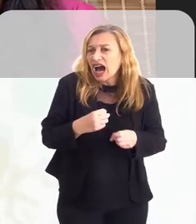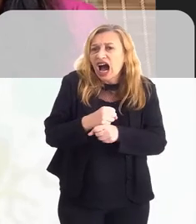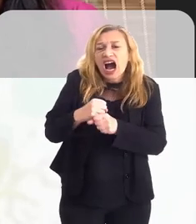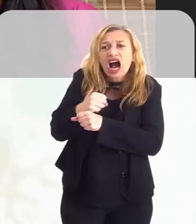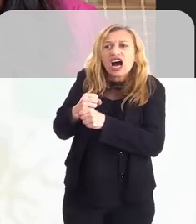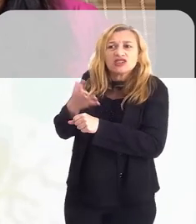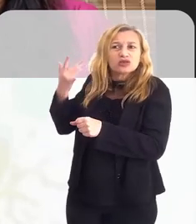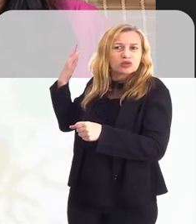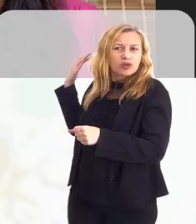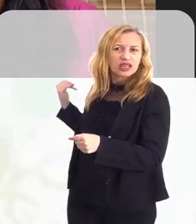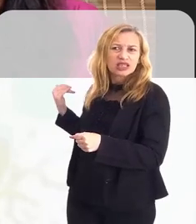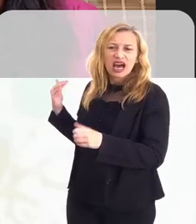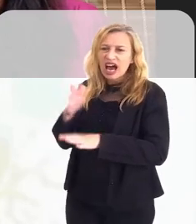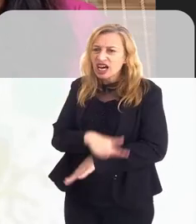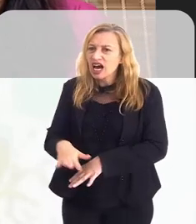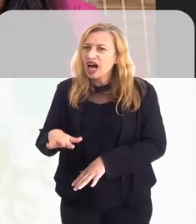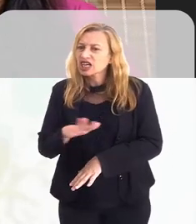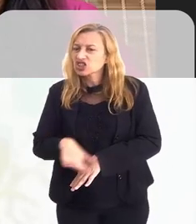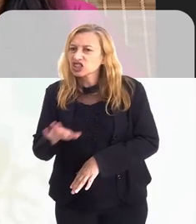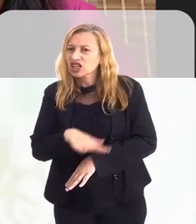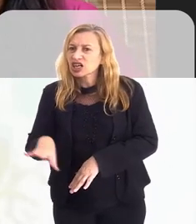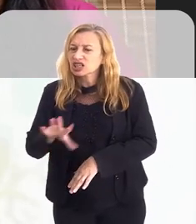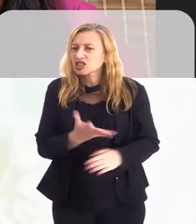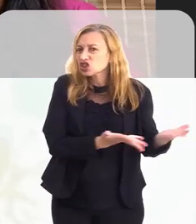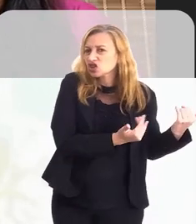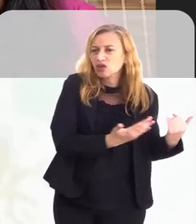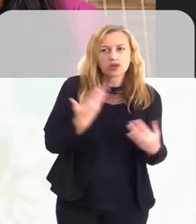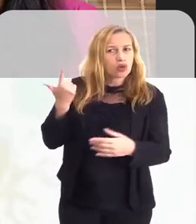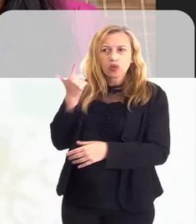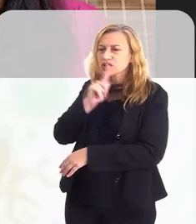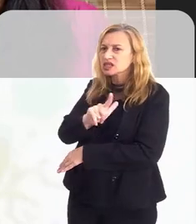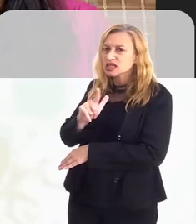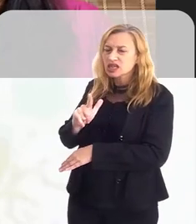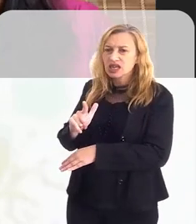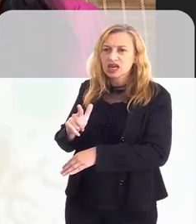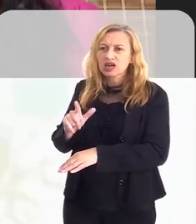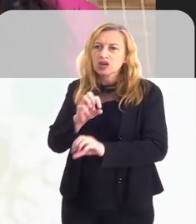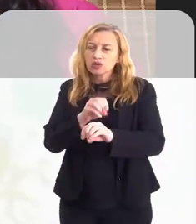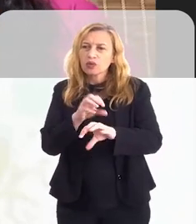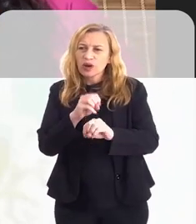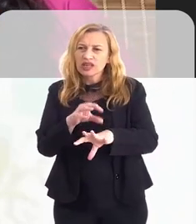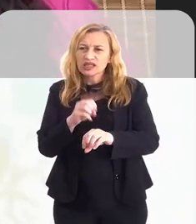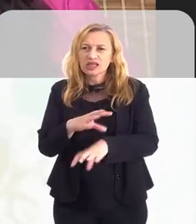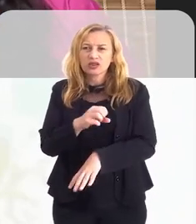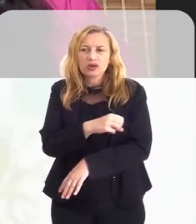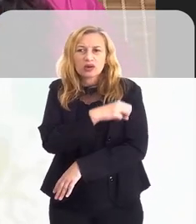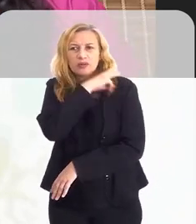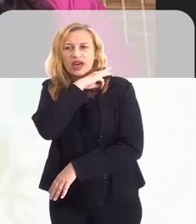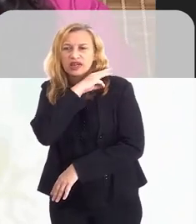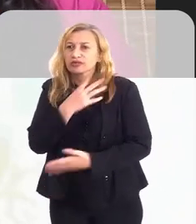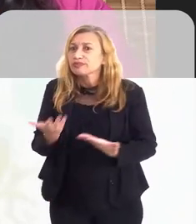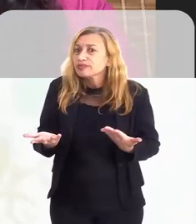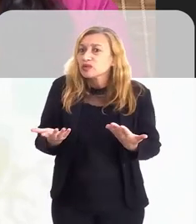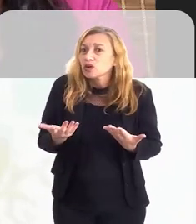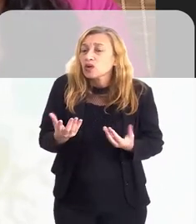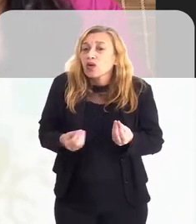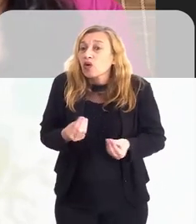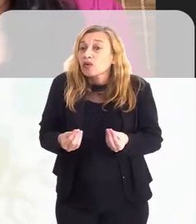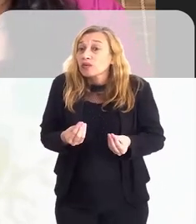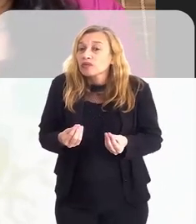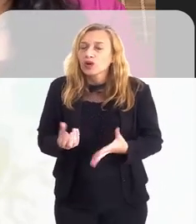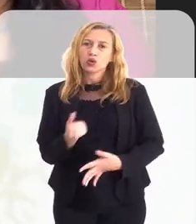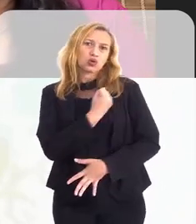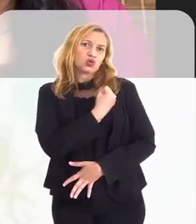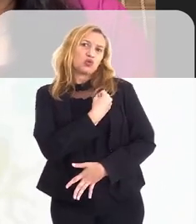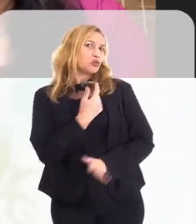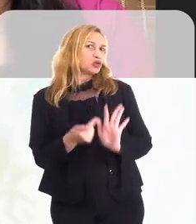há 3 décadas atrás as crianças e jovens não chegavam no ensino médio, no ensino superior e concluíam o ensino fundamental? O que que só Não sou eu,